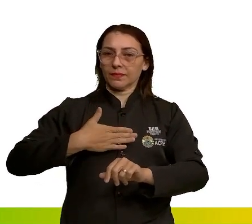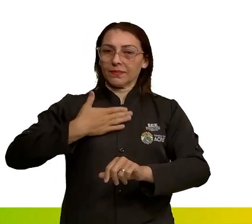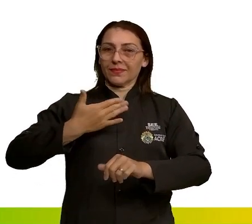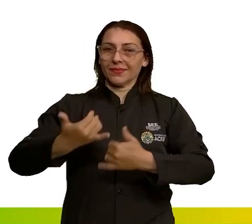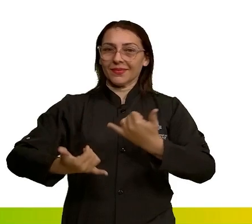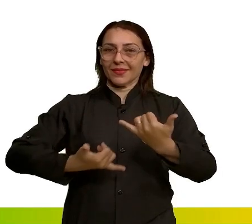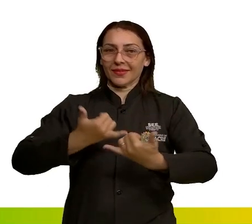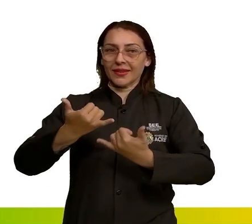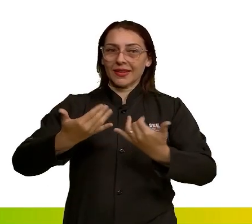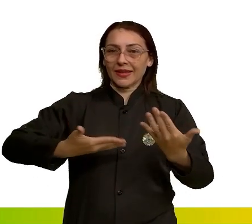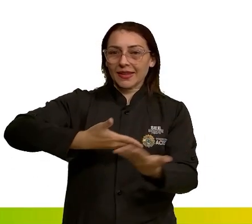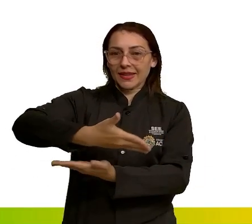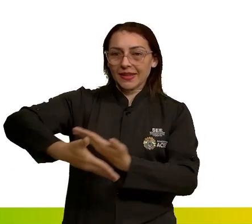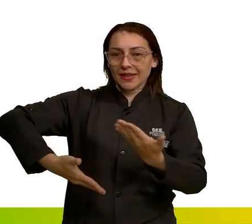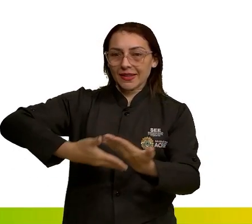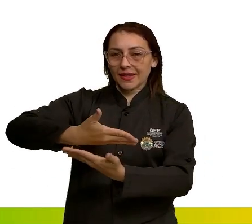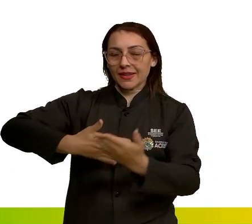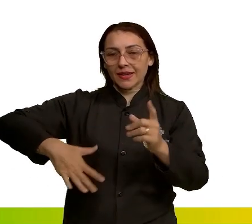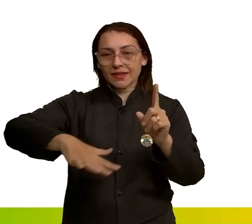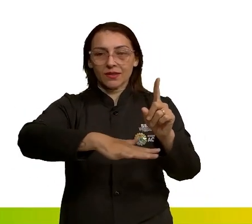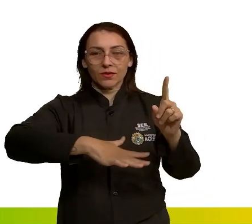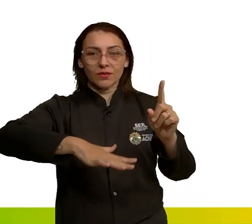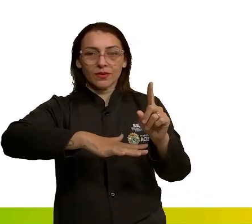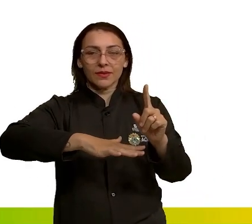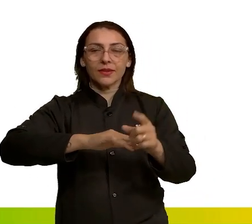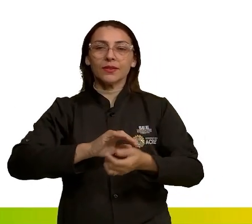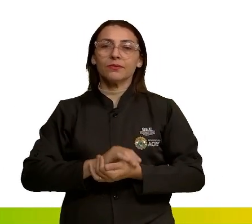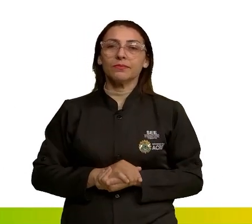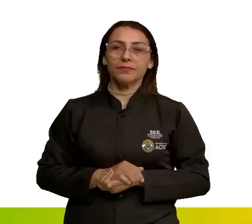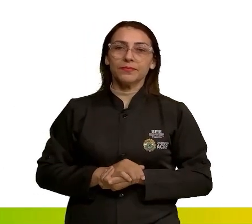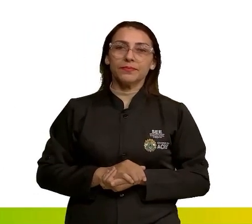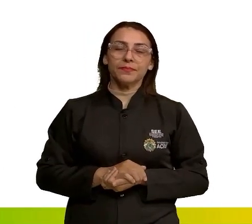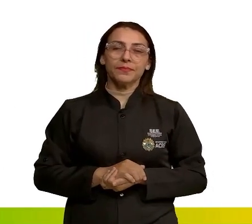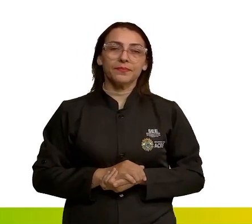saudáveis de lazer e interação social.